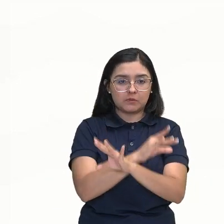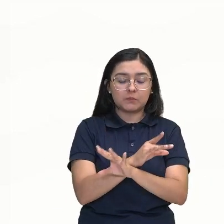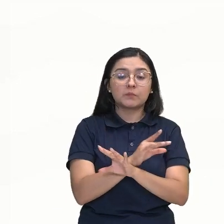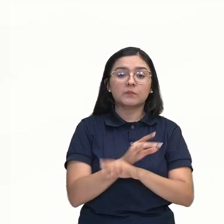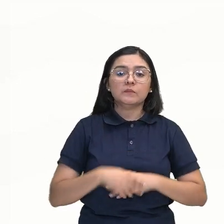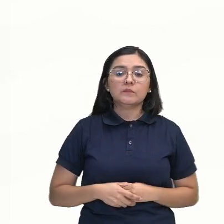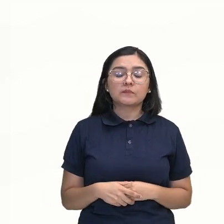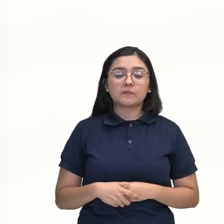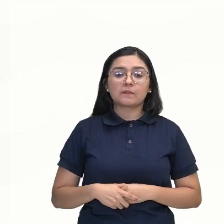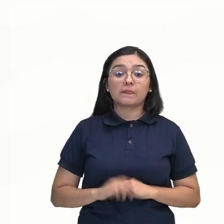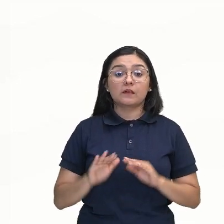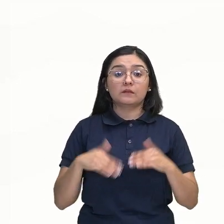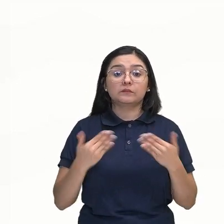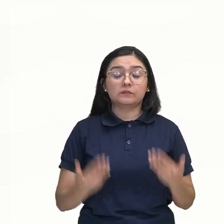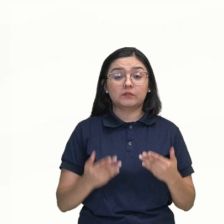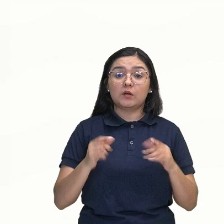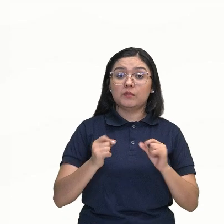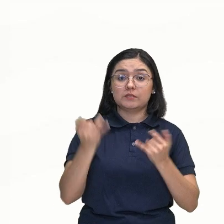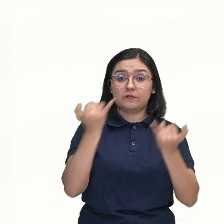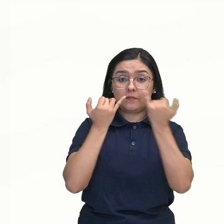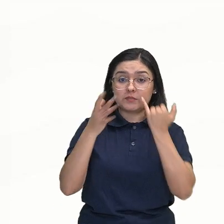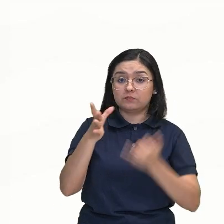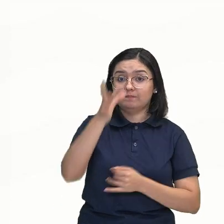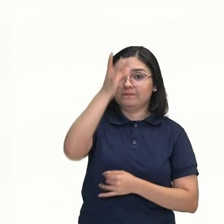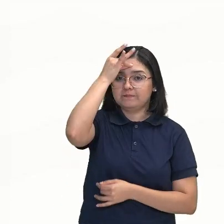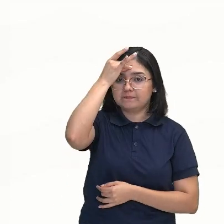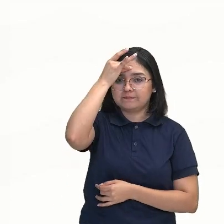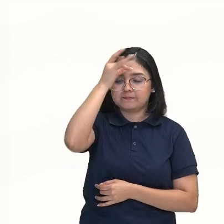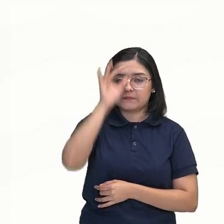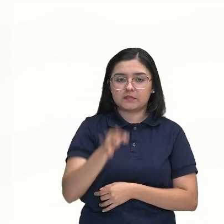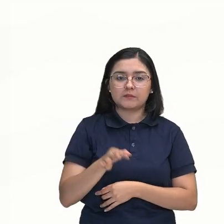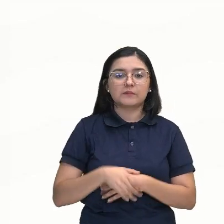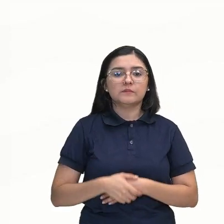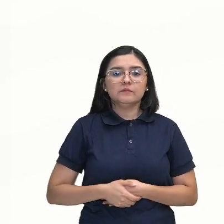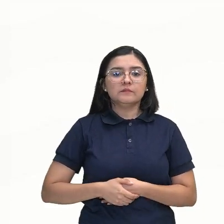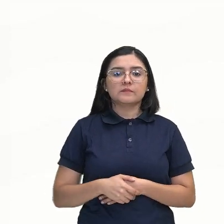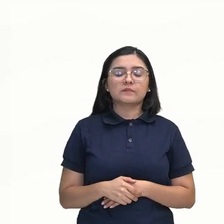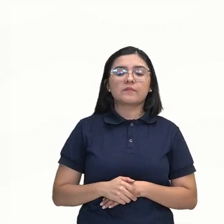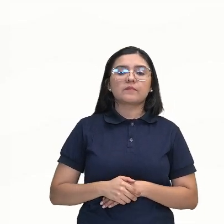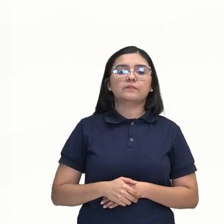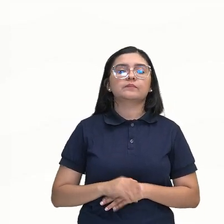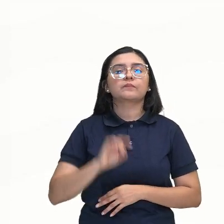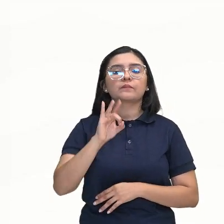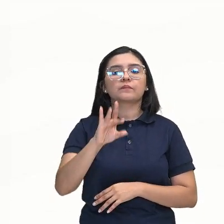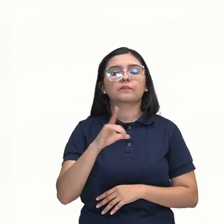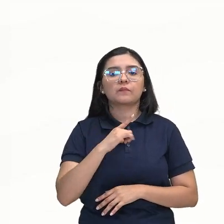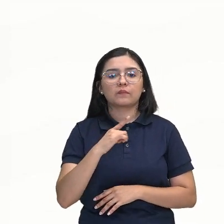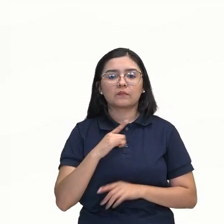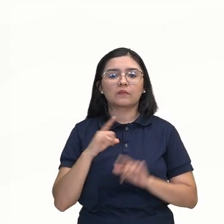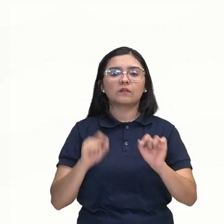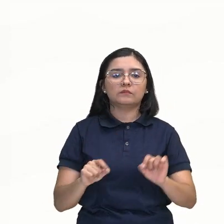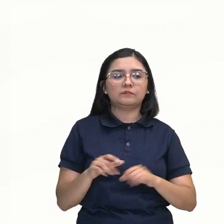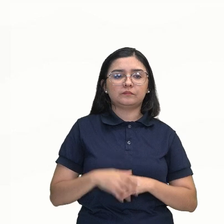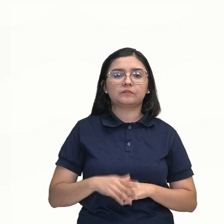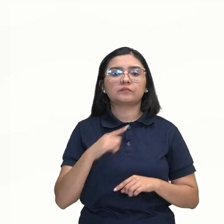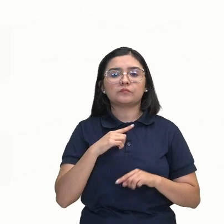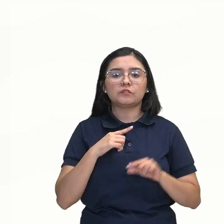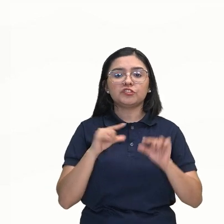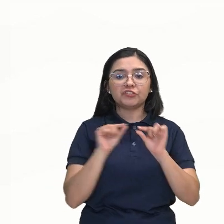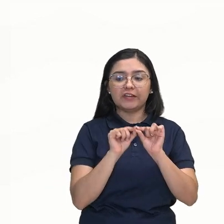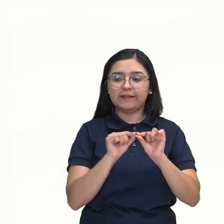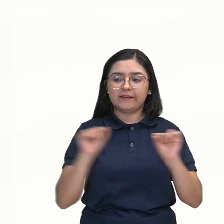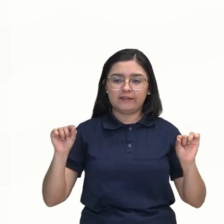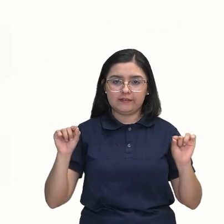ok? Então, gravem bem essa primeira informação. Formada apenas por segmentos